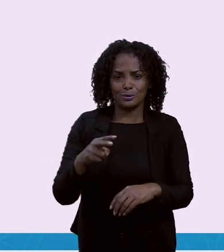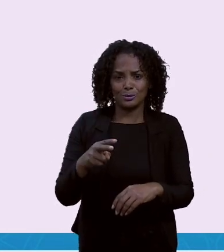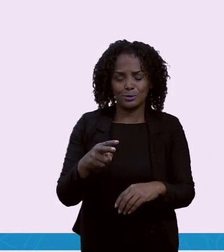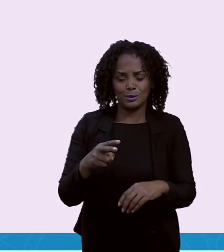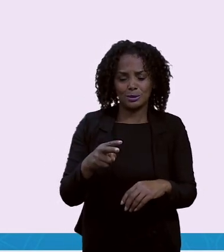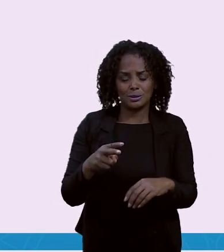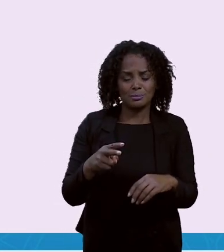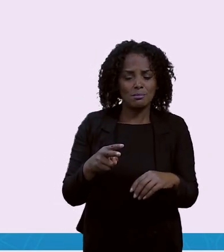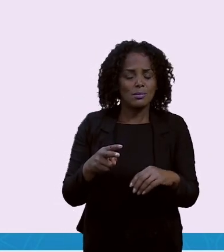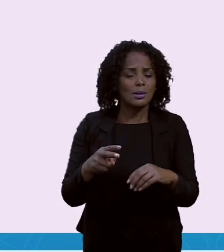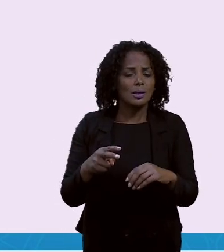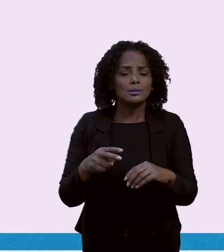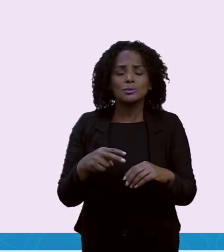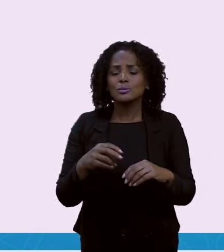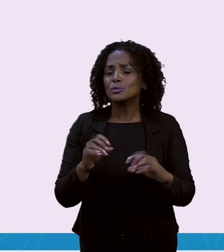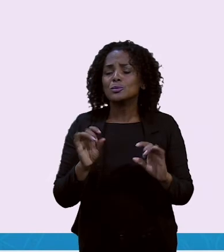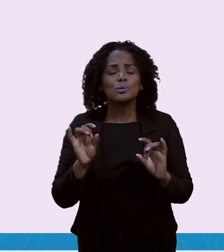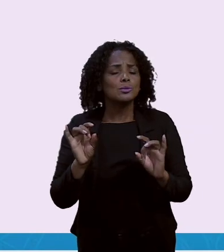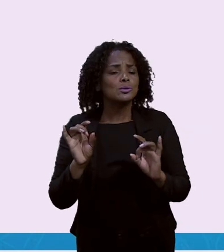estando suscetível